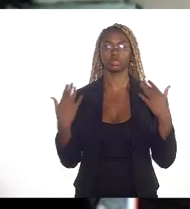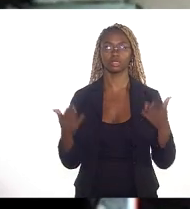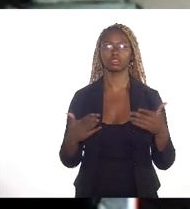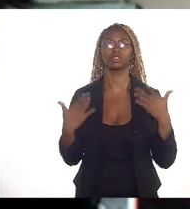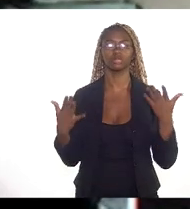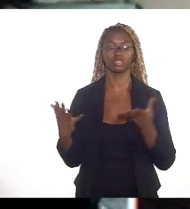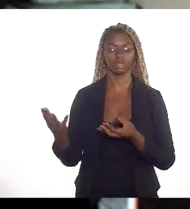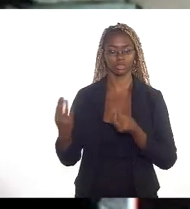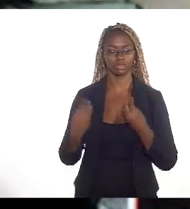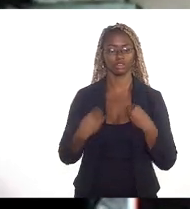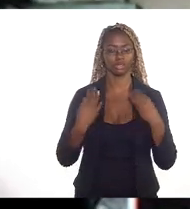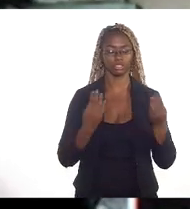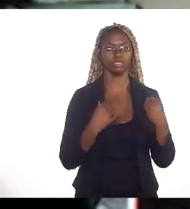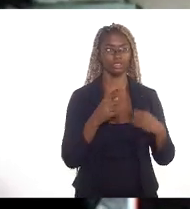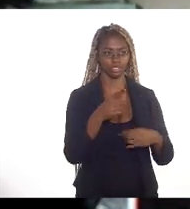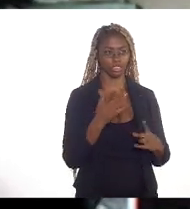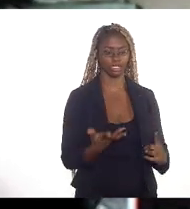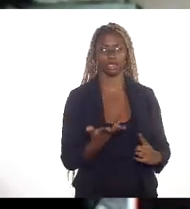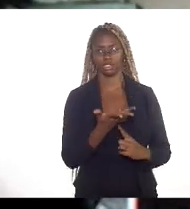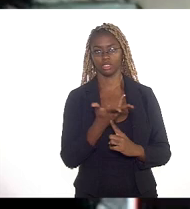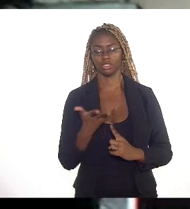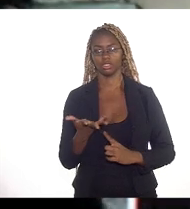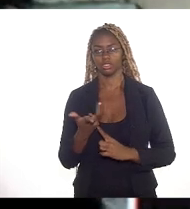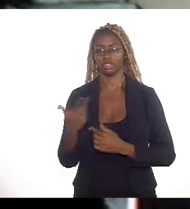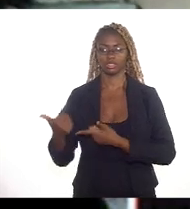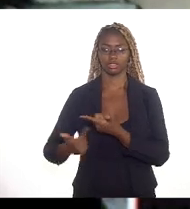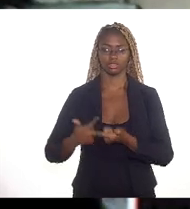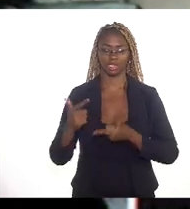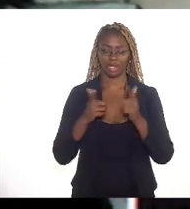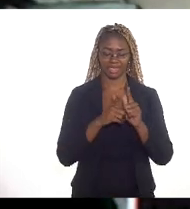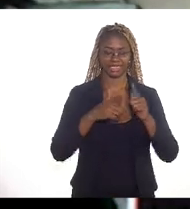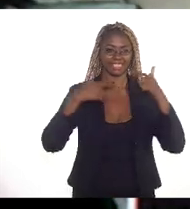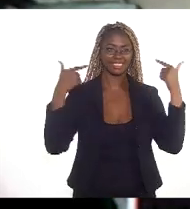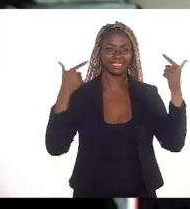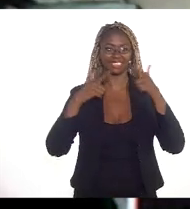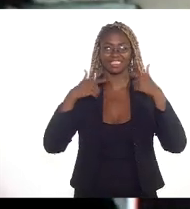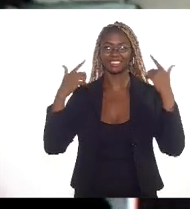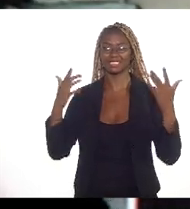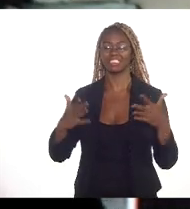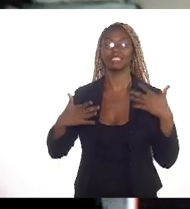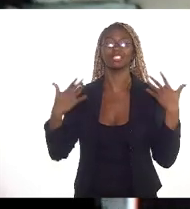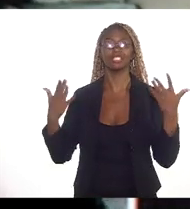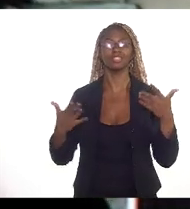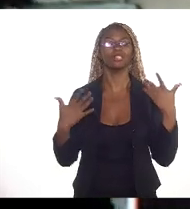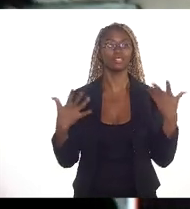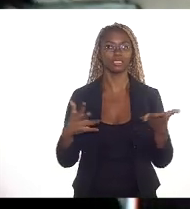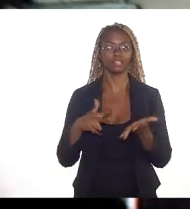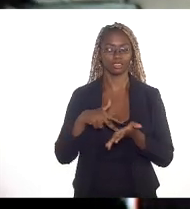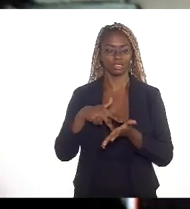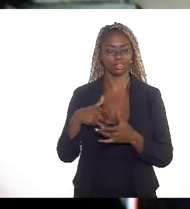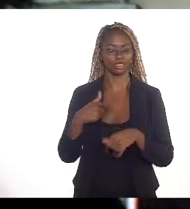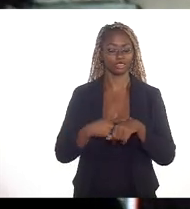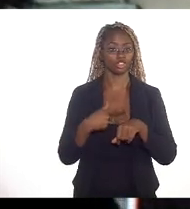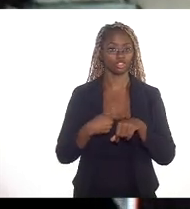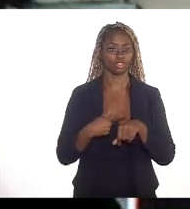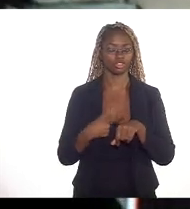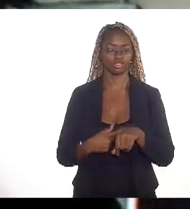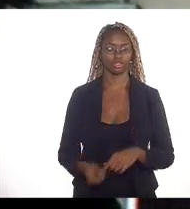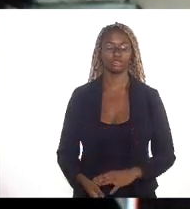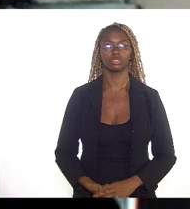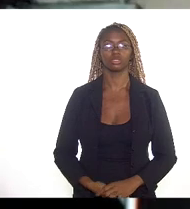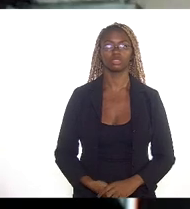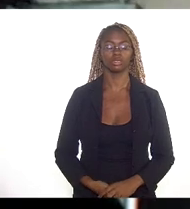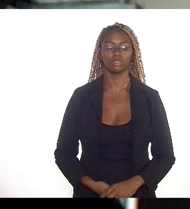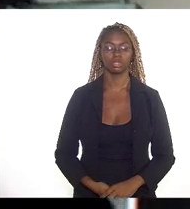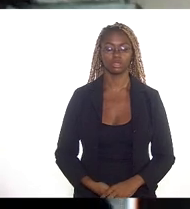trazia enquanto artista que trabalha com riso como forma de resistência, como ele disse recentemente,